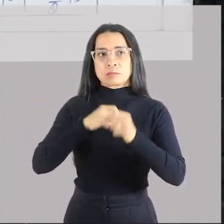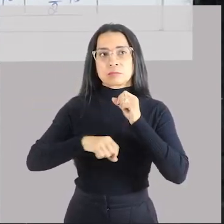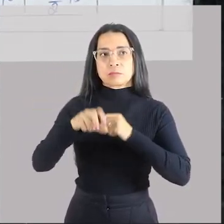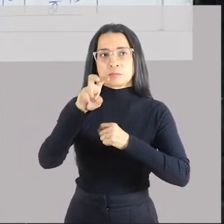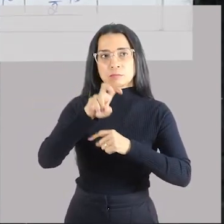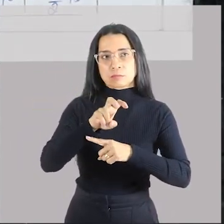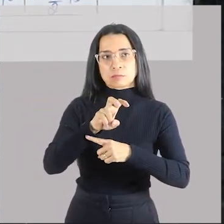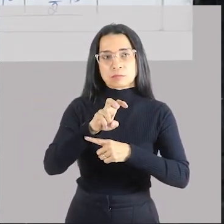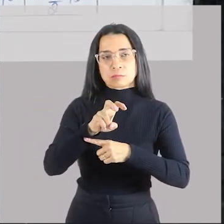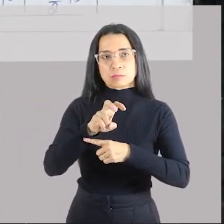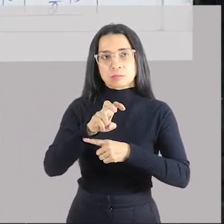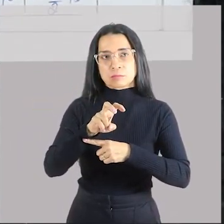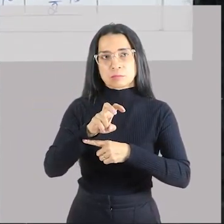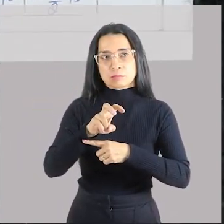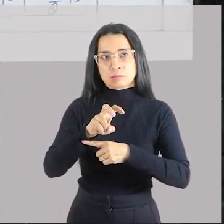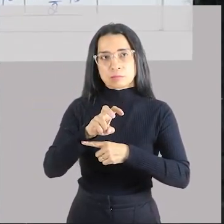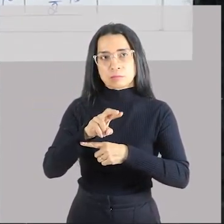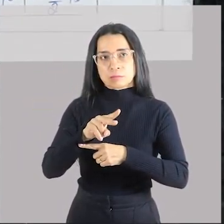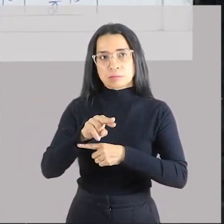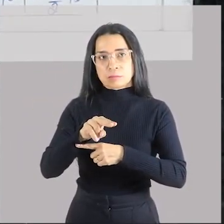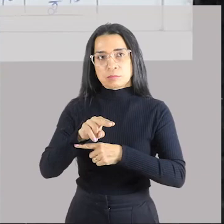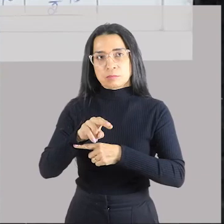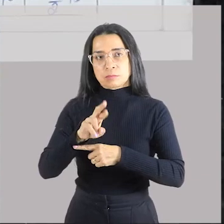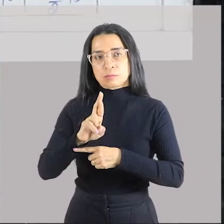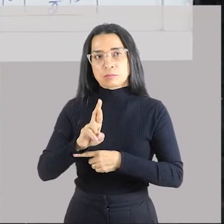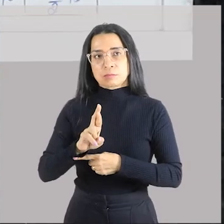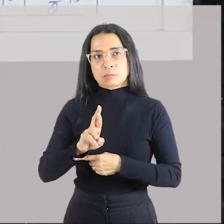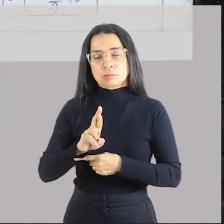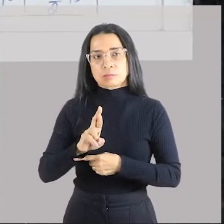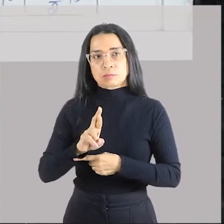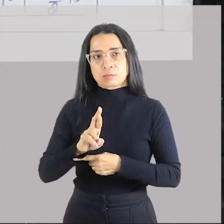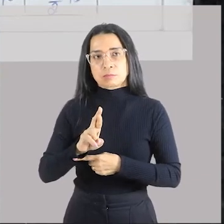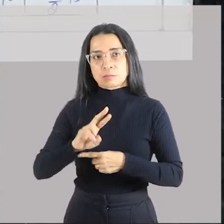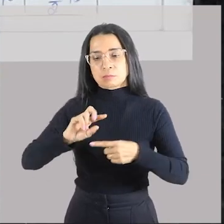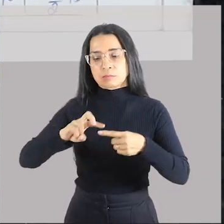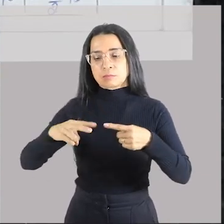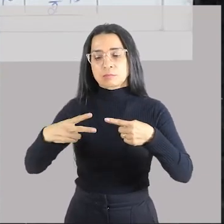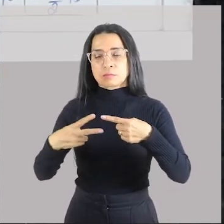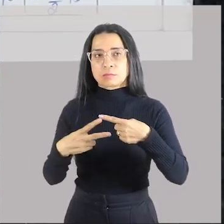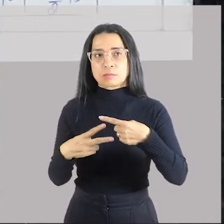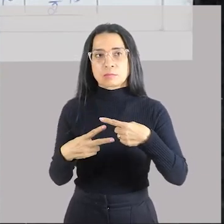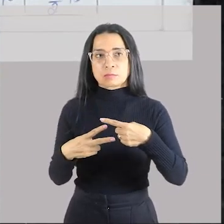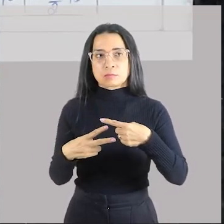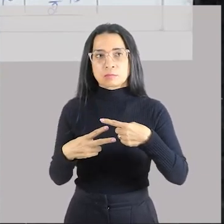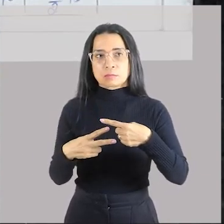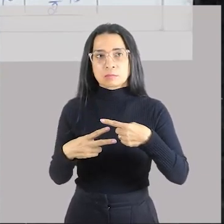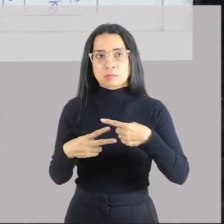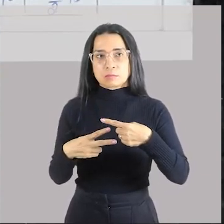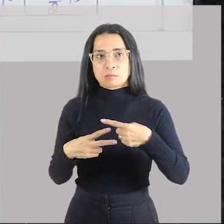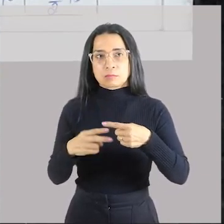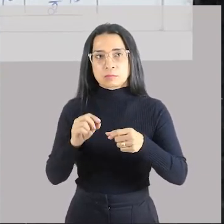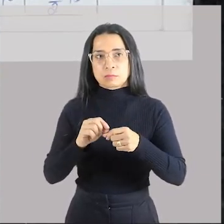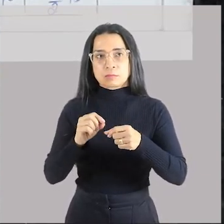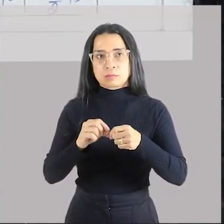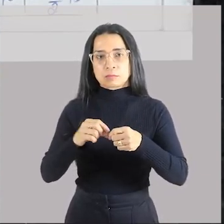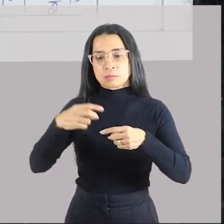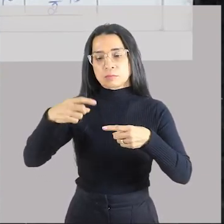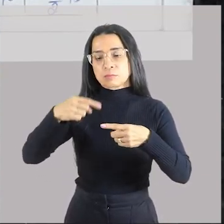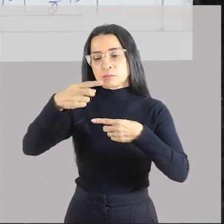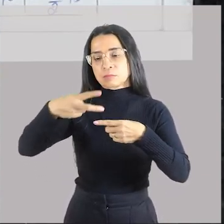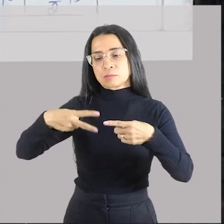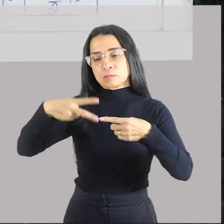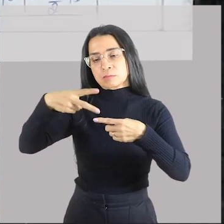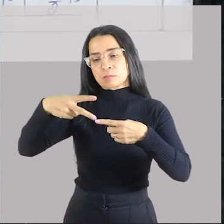ter 5 igual a R sobre 2. Fazendo o meio